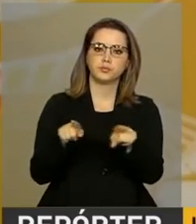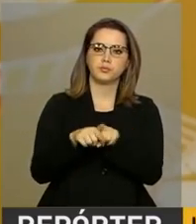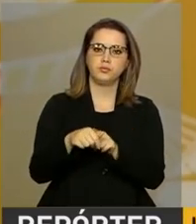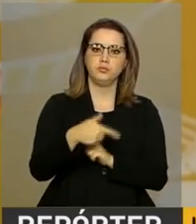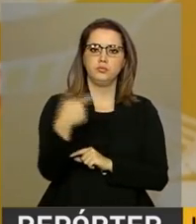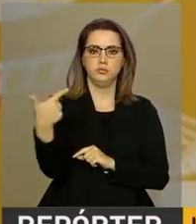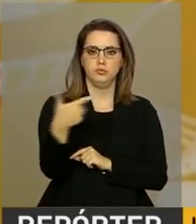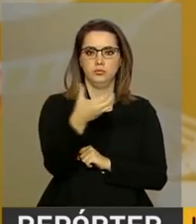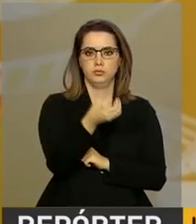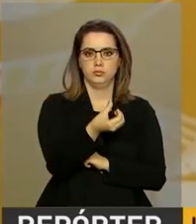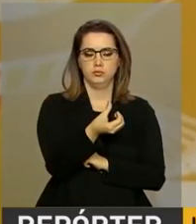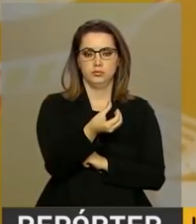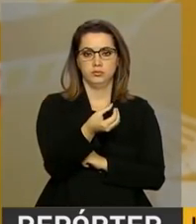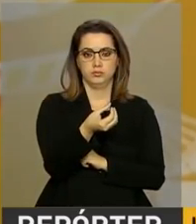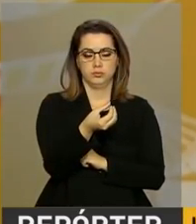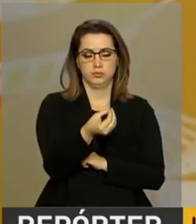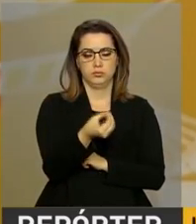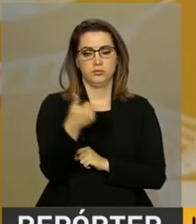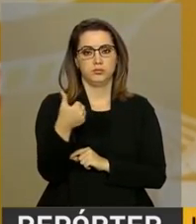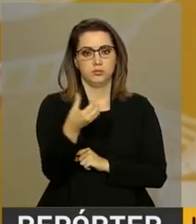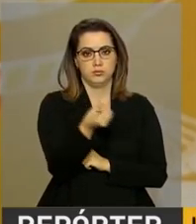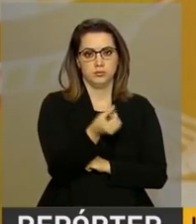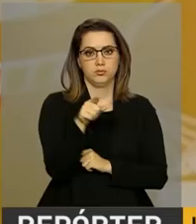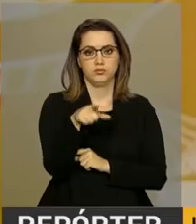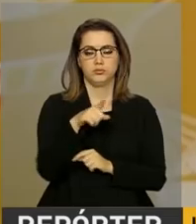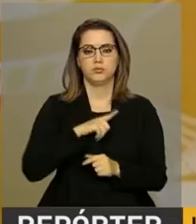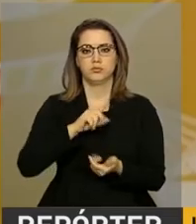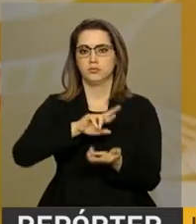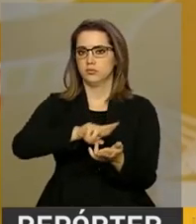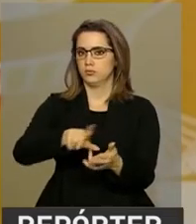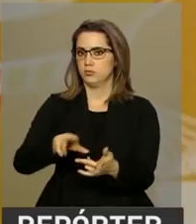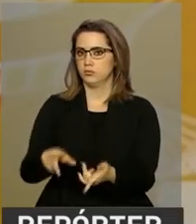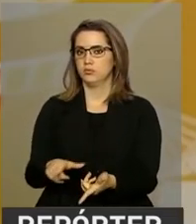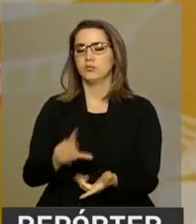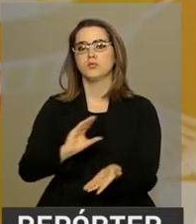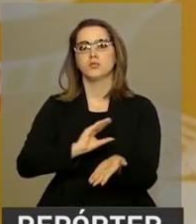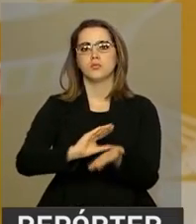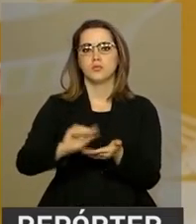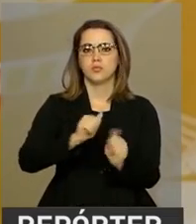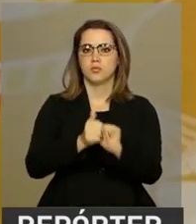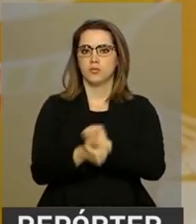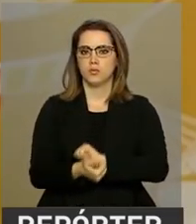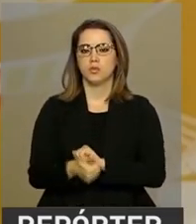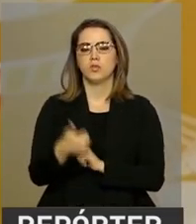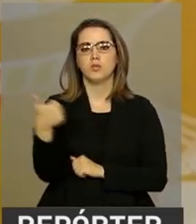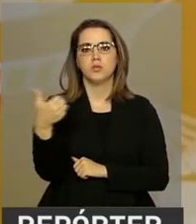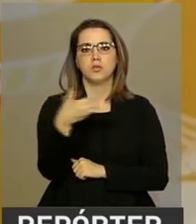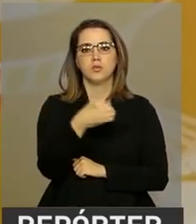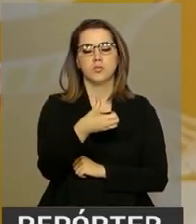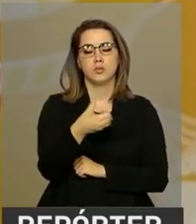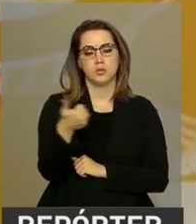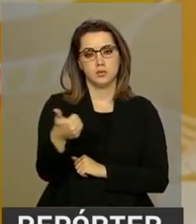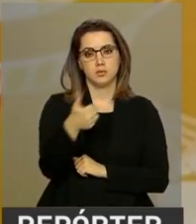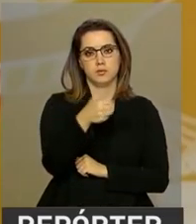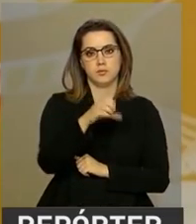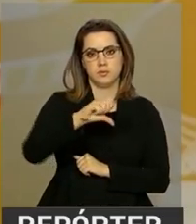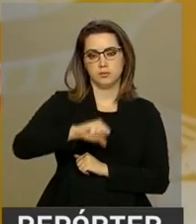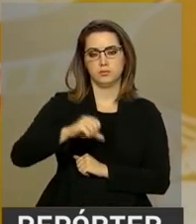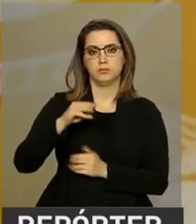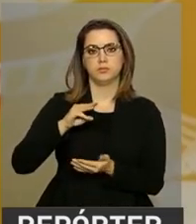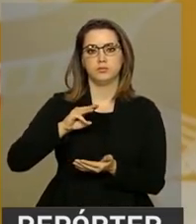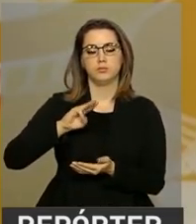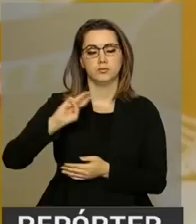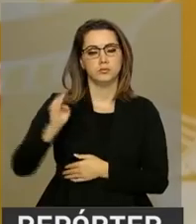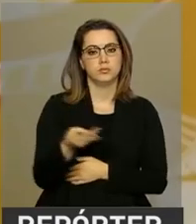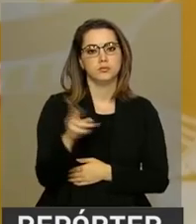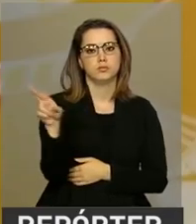de materiais e equipamentos esportivos adquiridos pela União por quase 119 milhões de reais. Com o